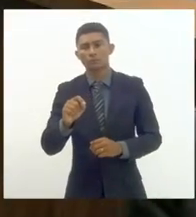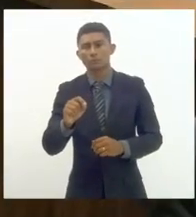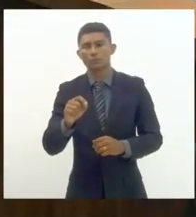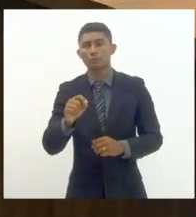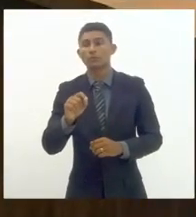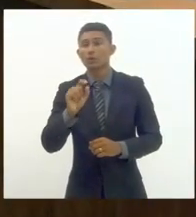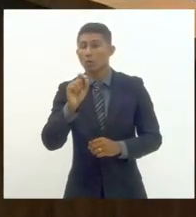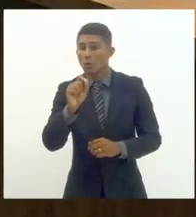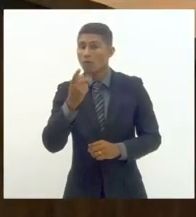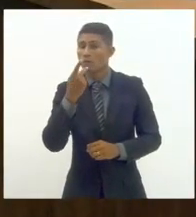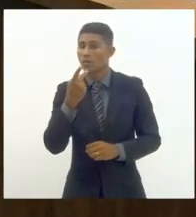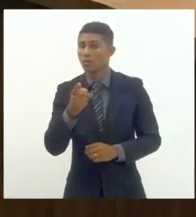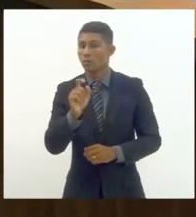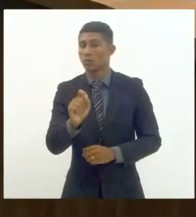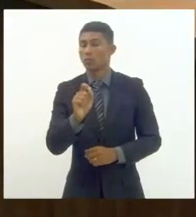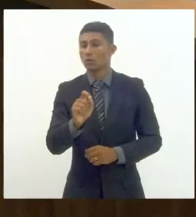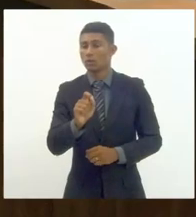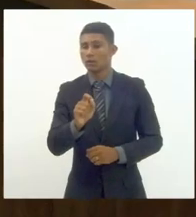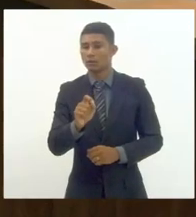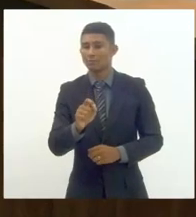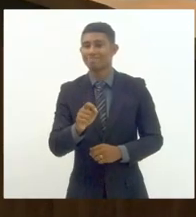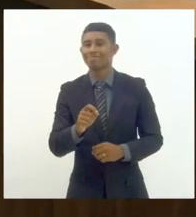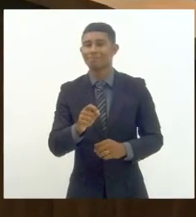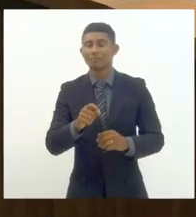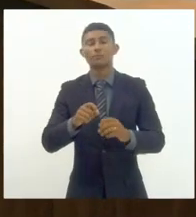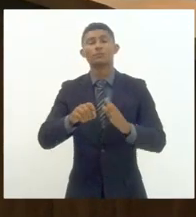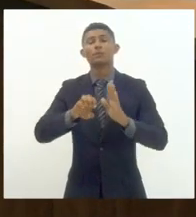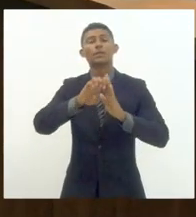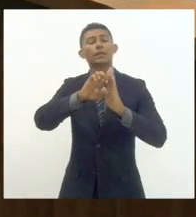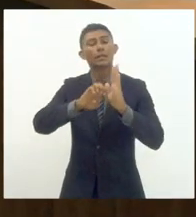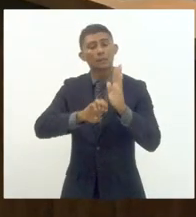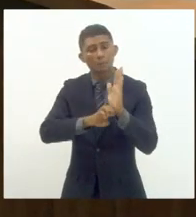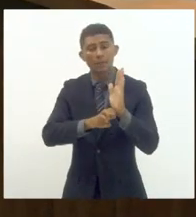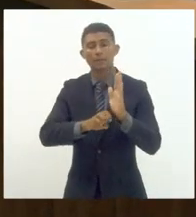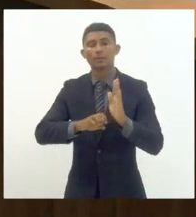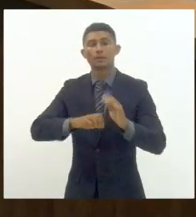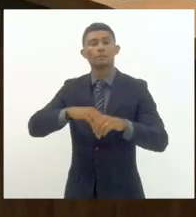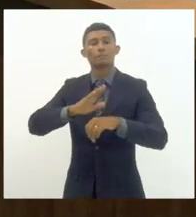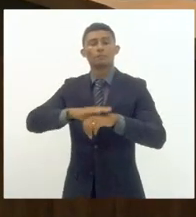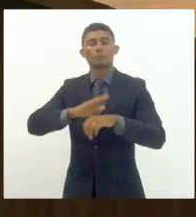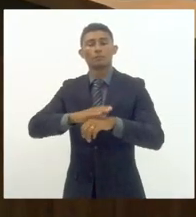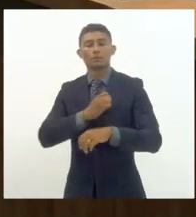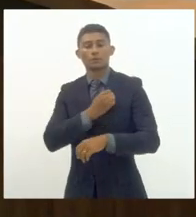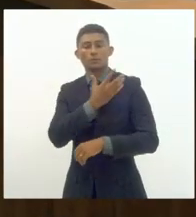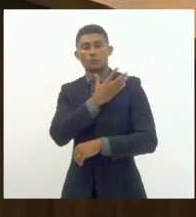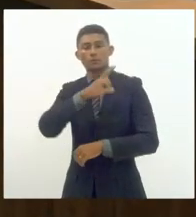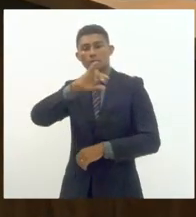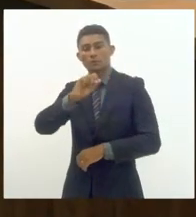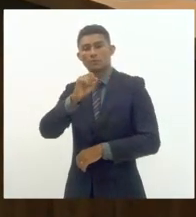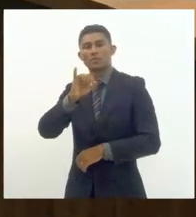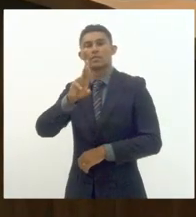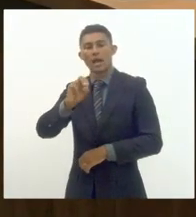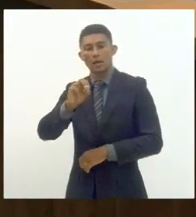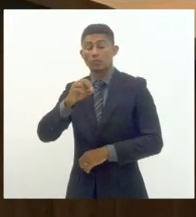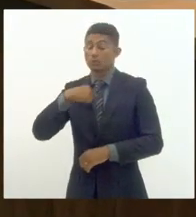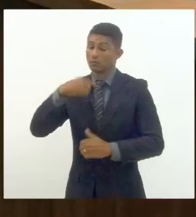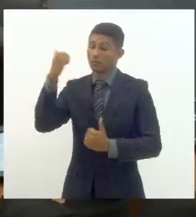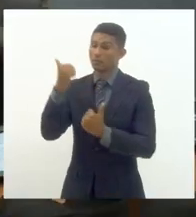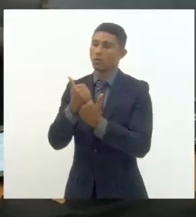eu só queria retificar. Emenda do deputado coronel Jairo, que eu apoiei.